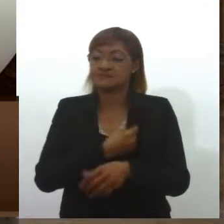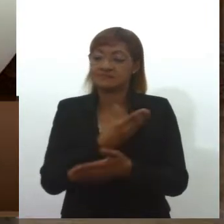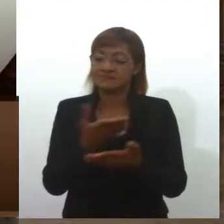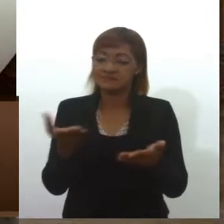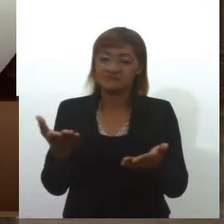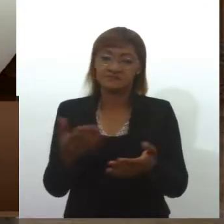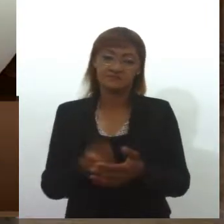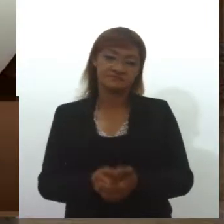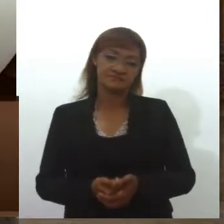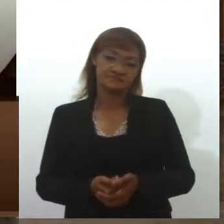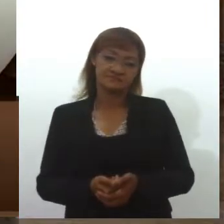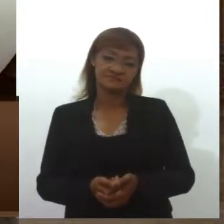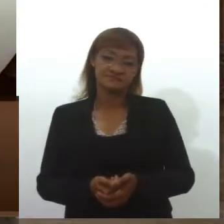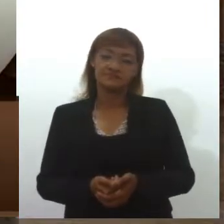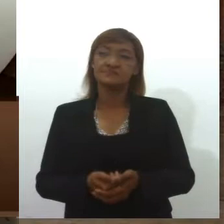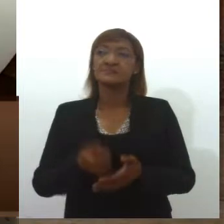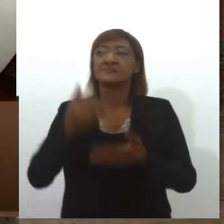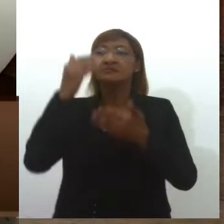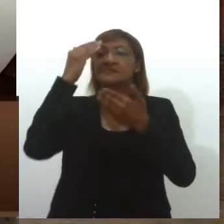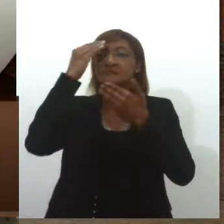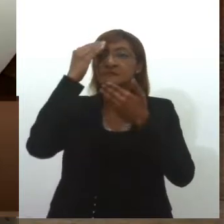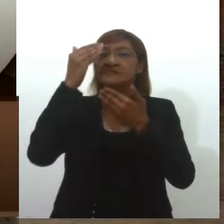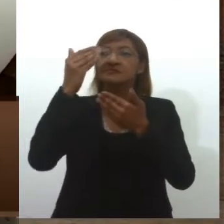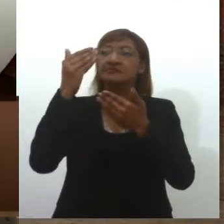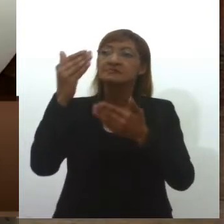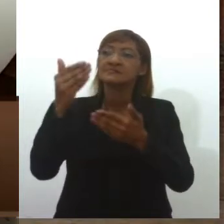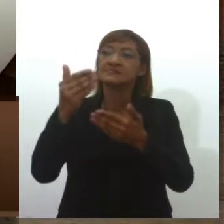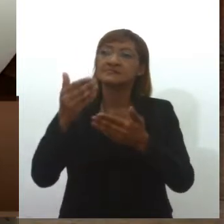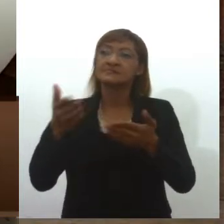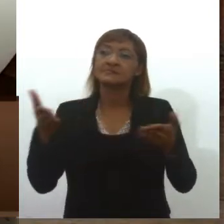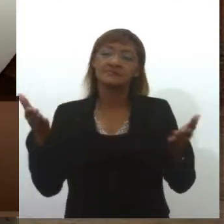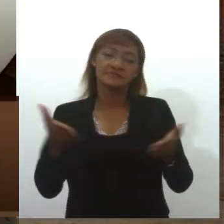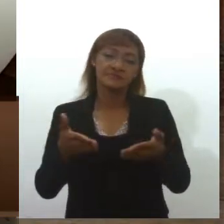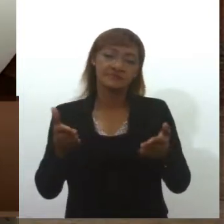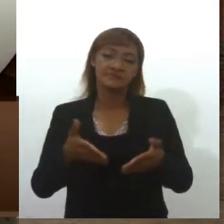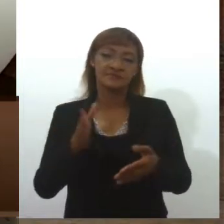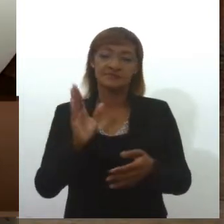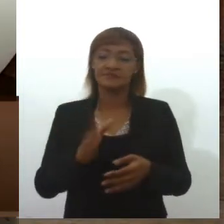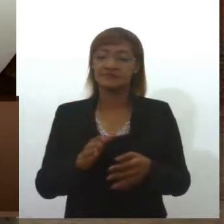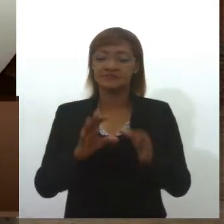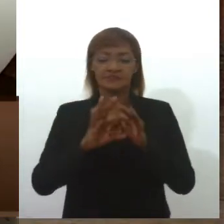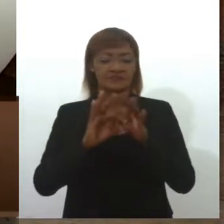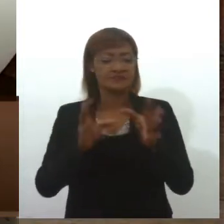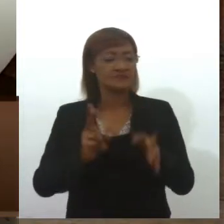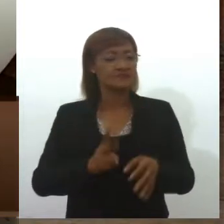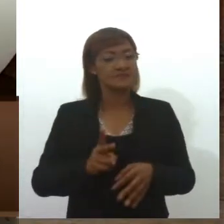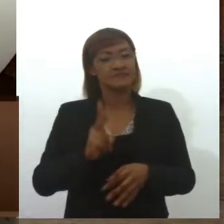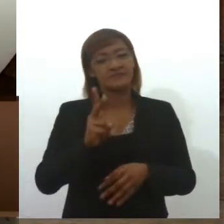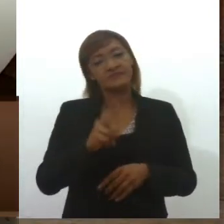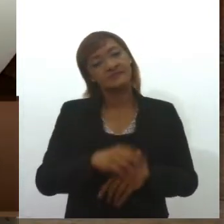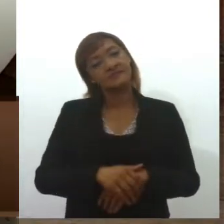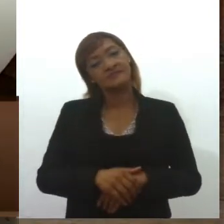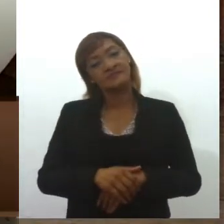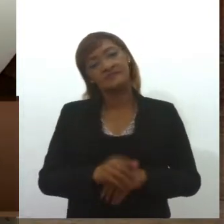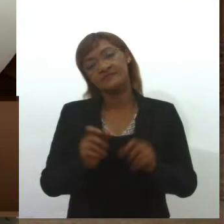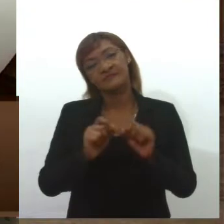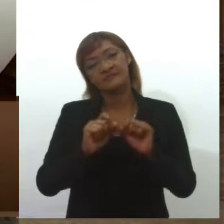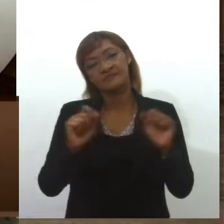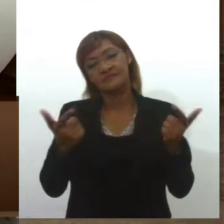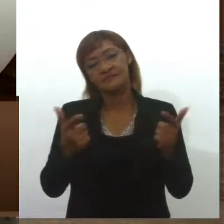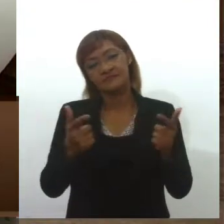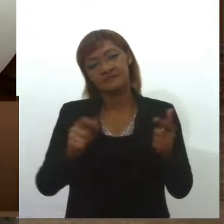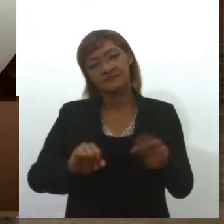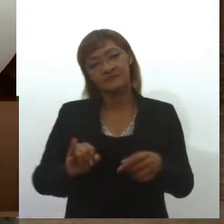Professor Fábio, agradecer por sua participação aqui no Além da Pauta, colocar o programa sempre à sua disposição e, claro, aproveita e